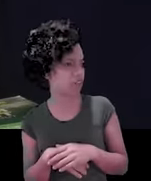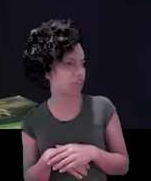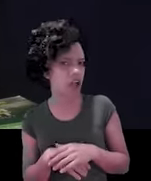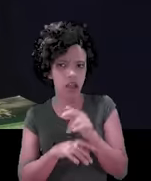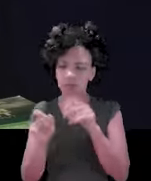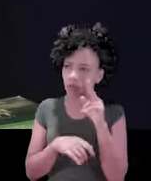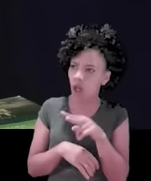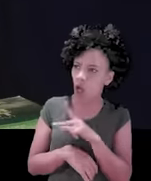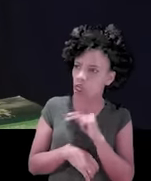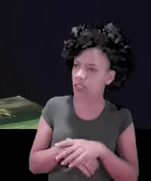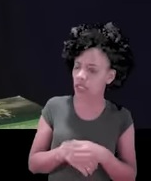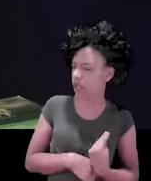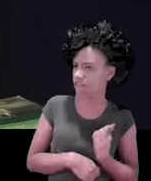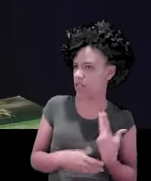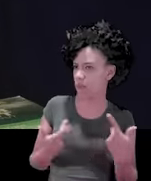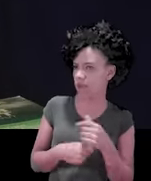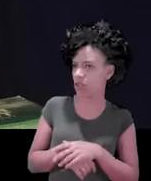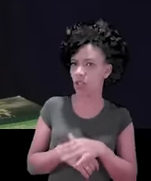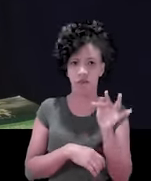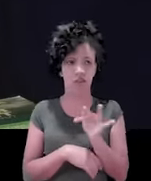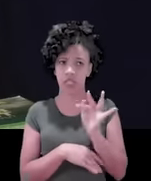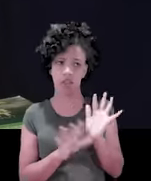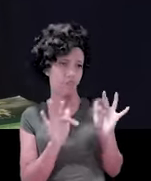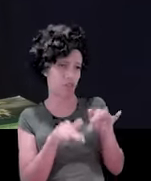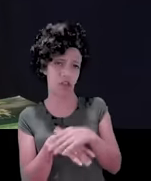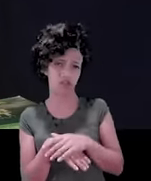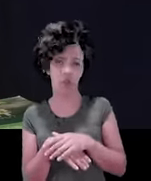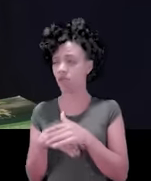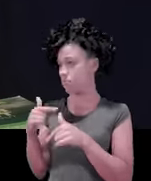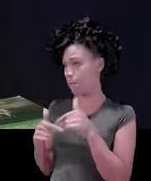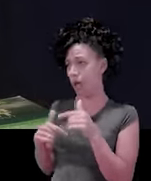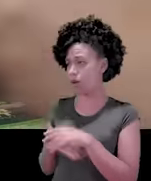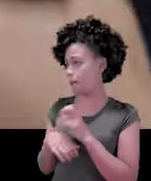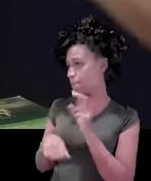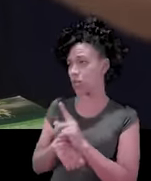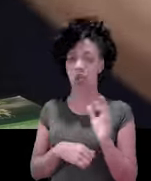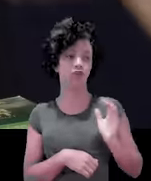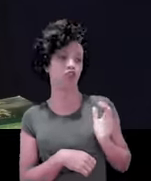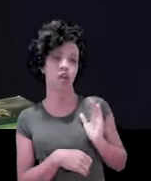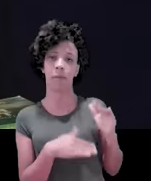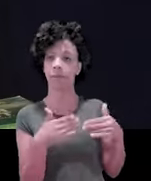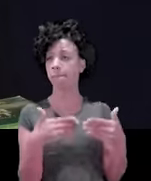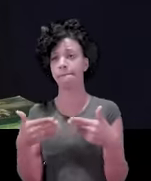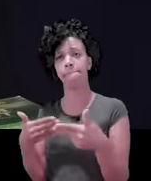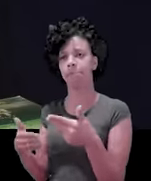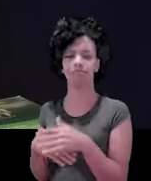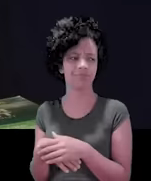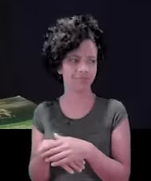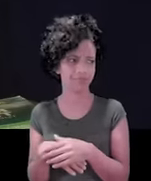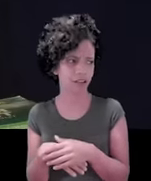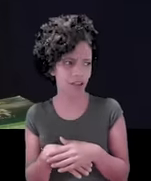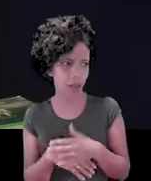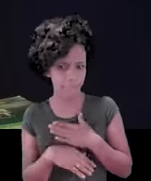é só acho que suas obras ficaram minha vida você hoje Vou terminar a faculdade porque eu terminar a faculdade de um emprego porque arranjar emprego até a razão ele aqui lado e tal